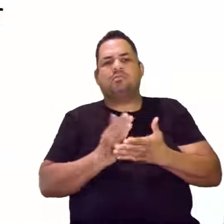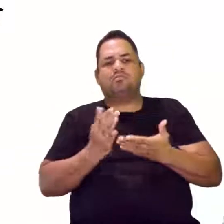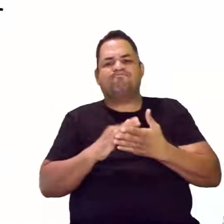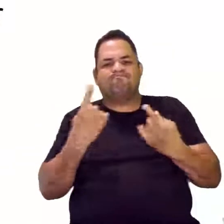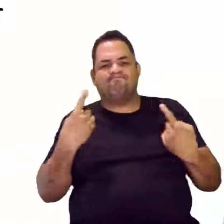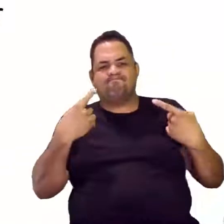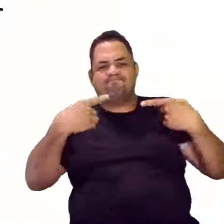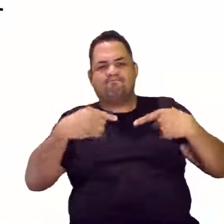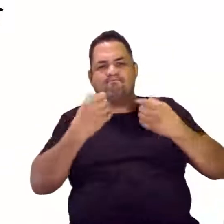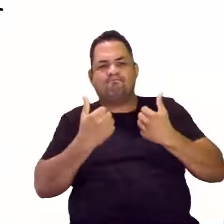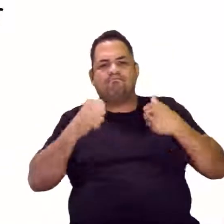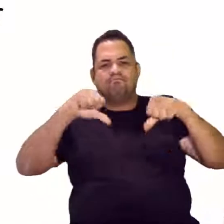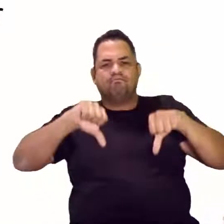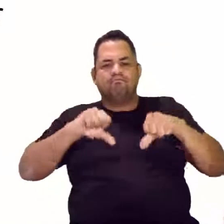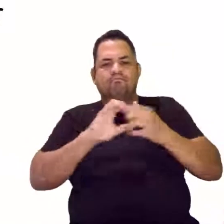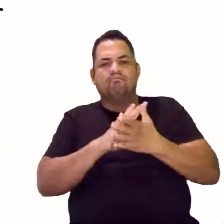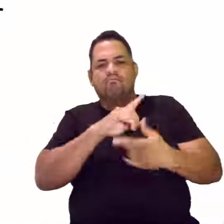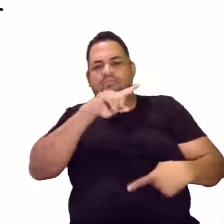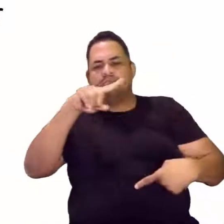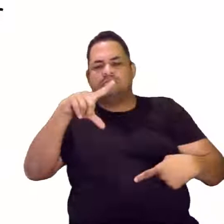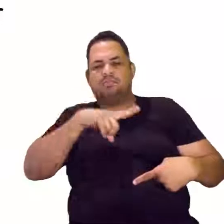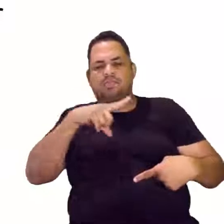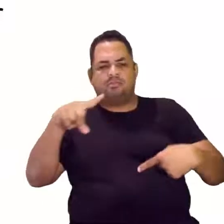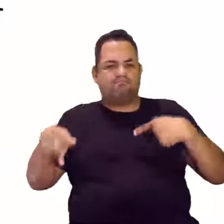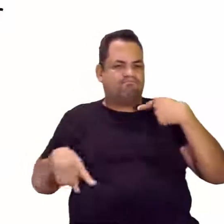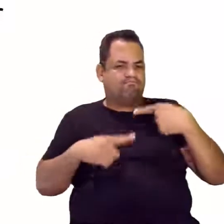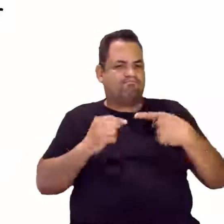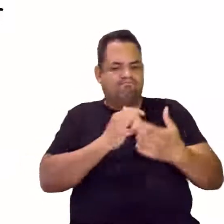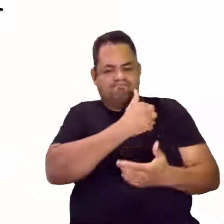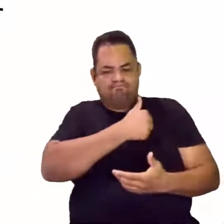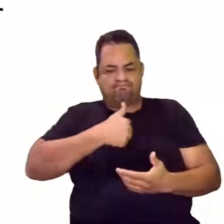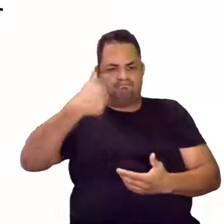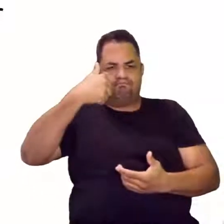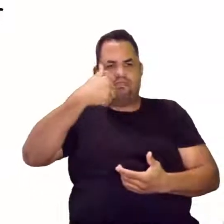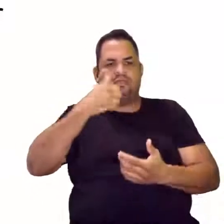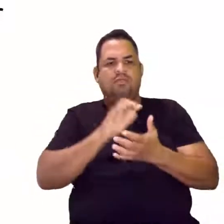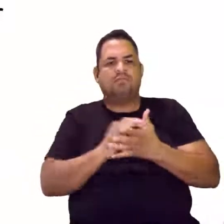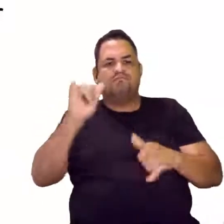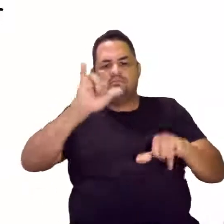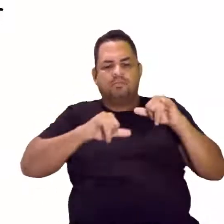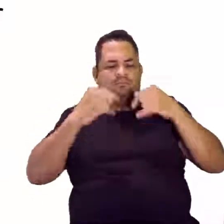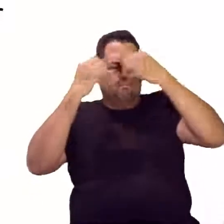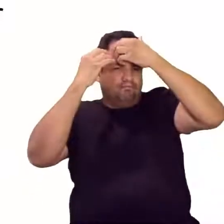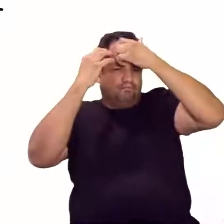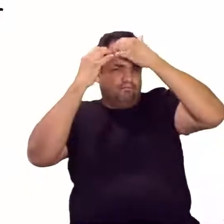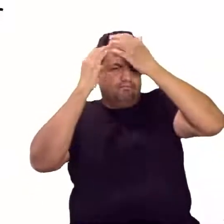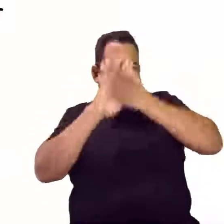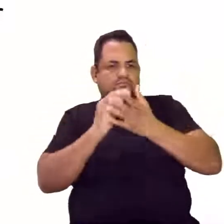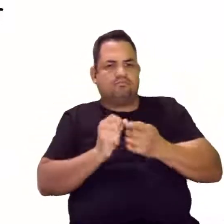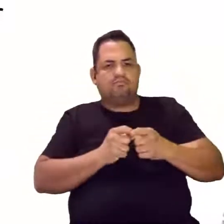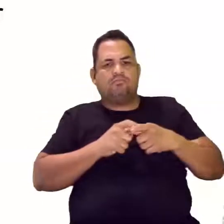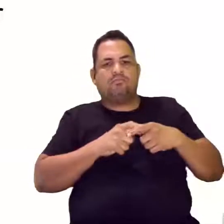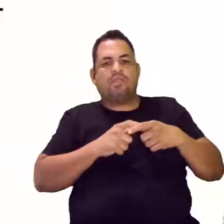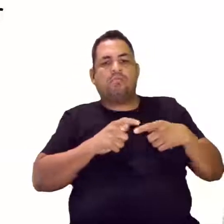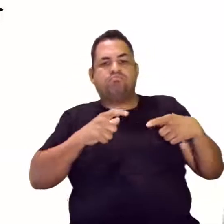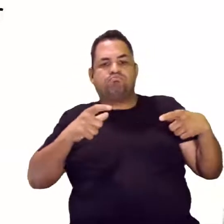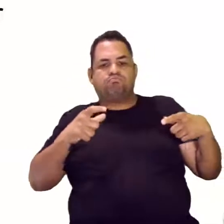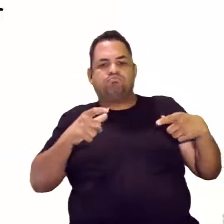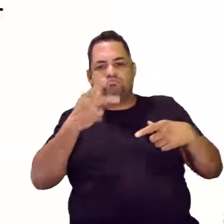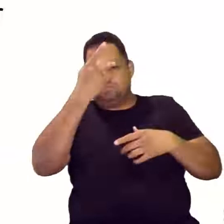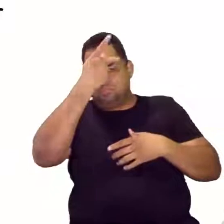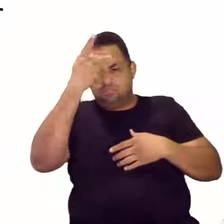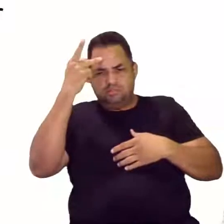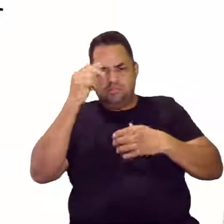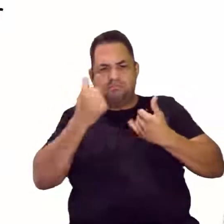o objetivo de restabelecer a química cerebral. Com o aumento gradativo de casos de depressão,